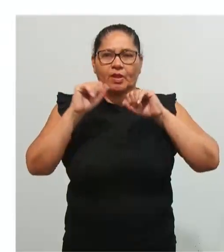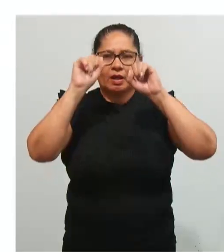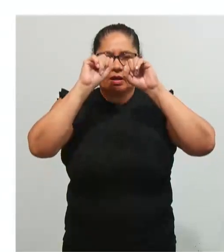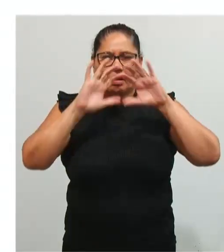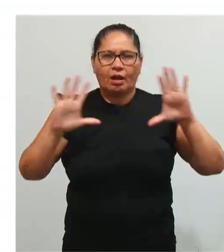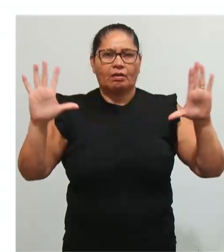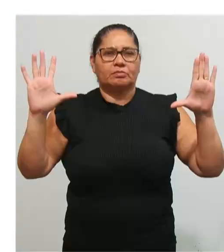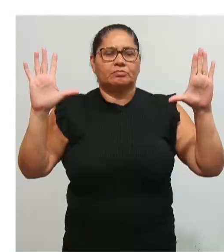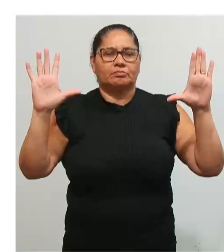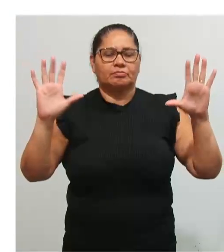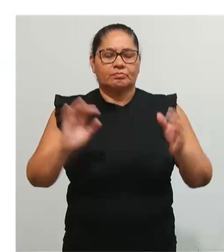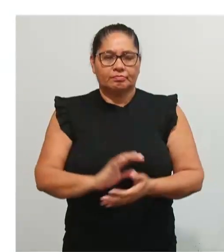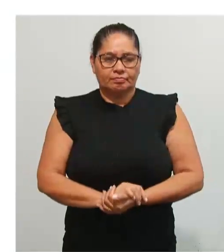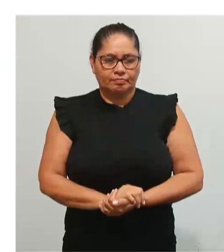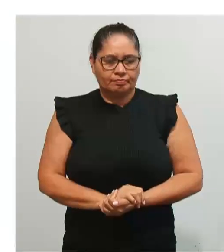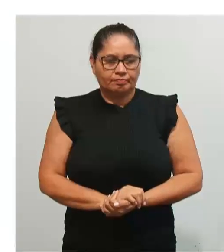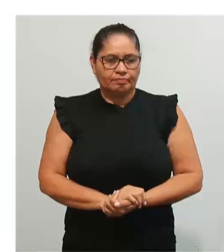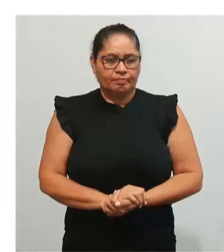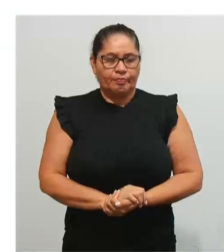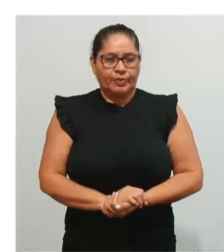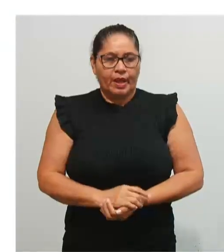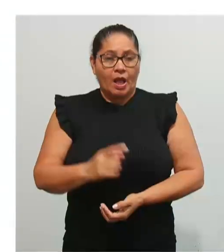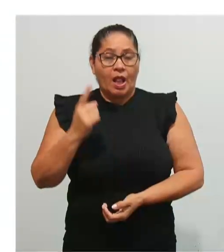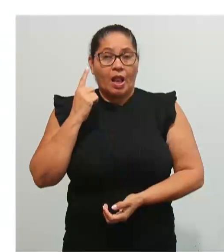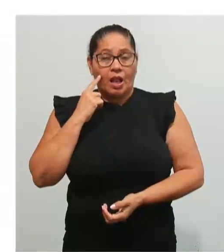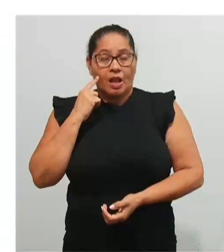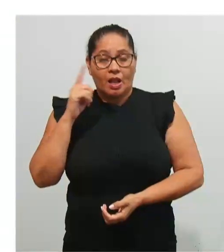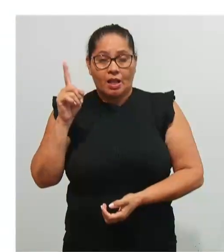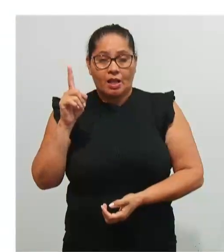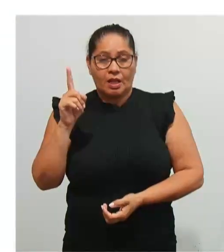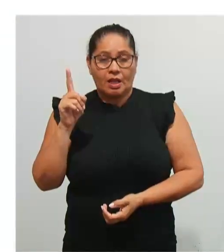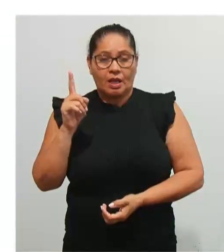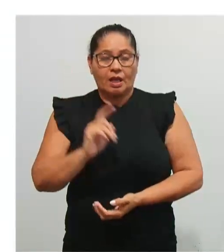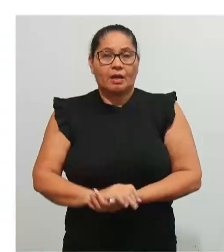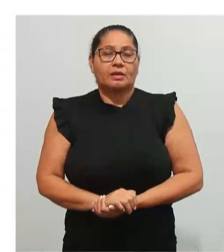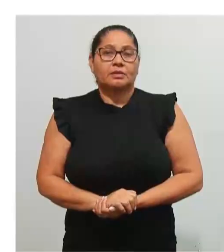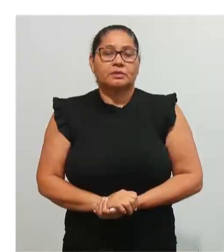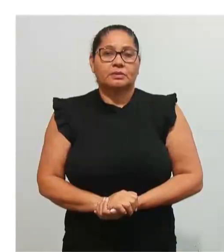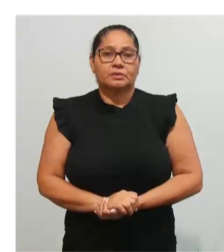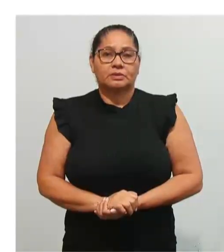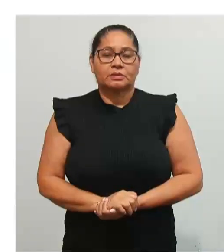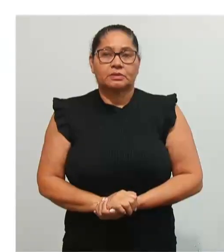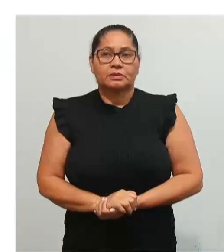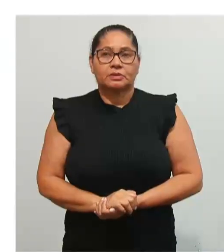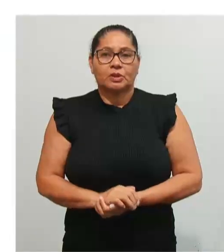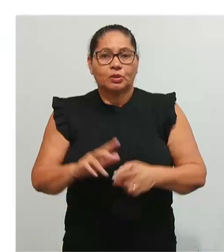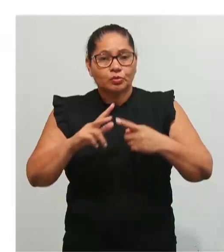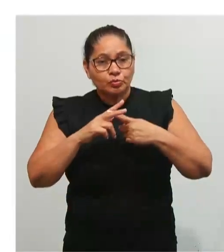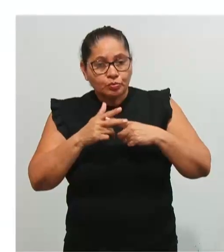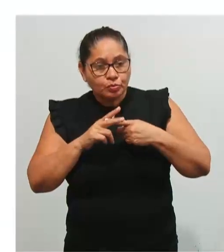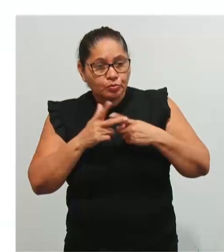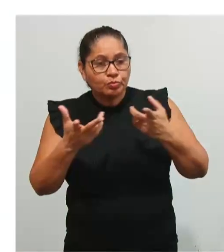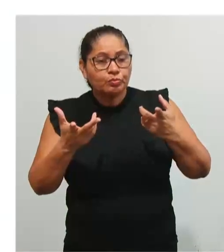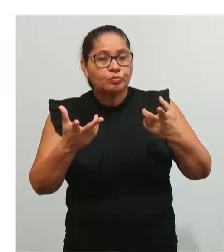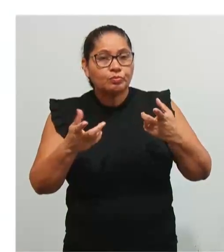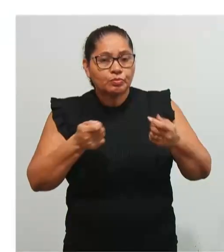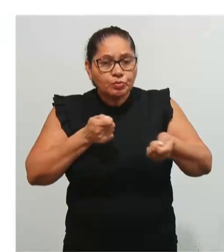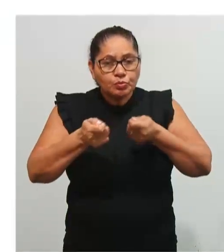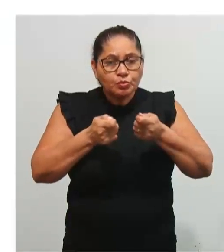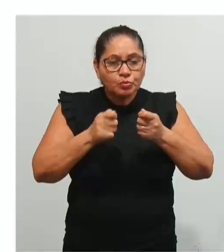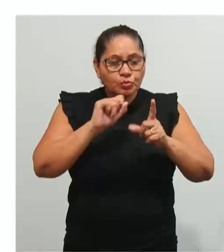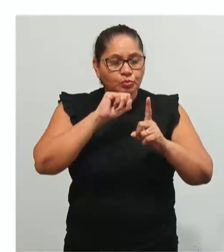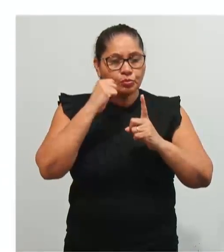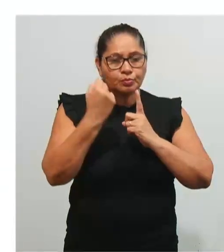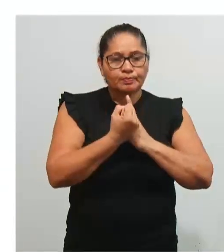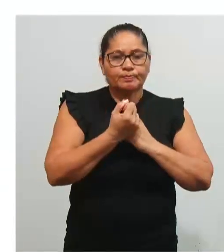transparência. Ela vislumbra também a publicidade como mecanismo de viabilização do controle social